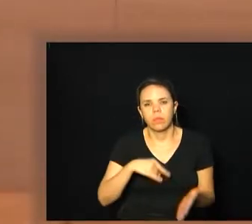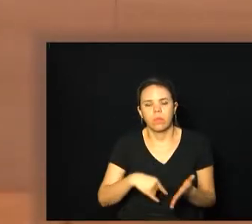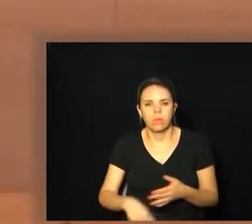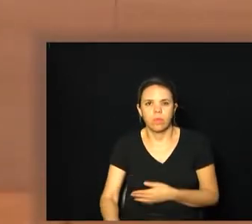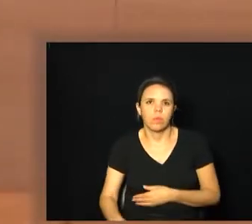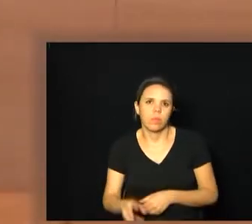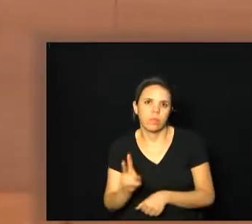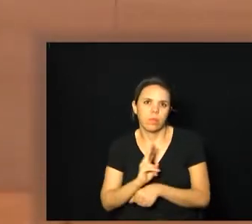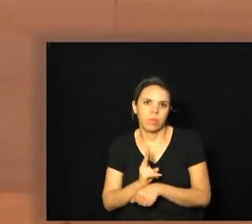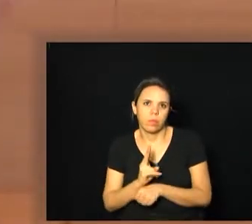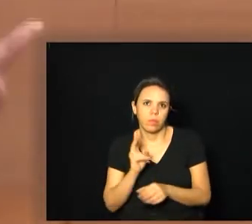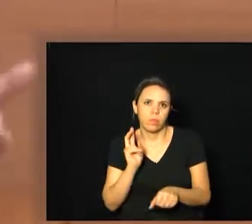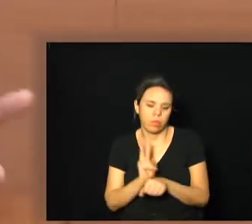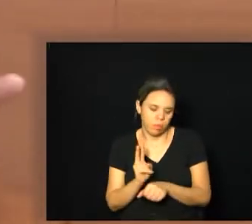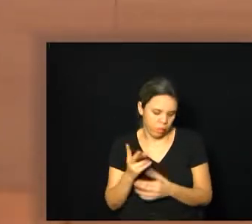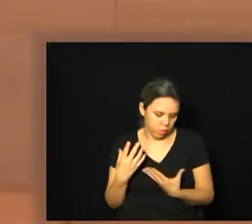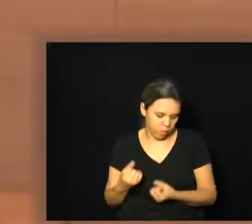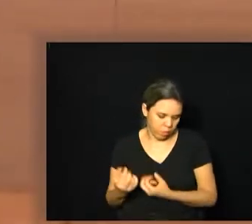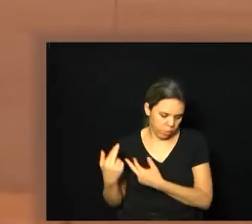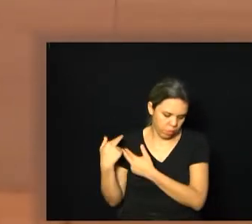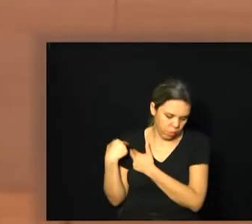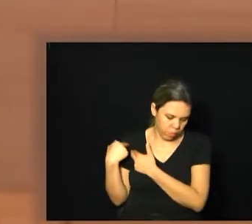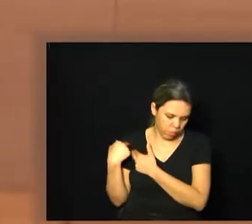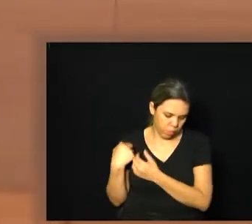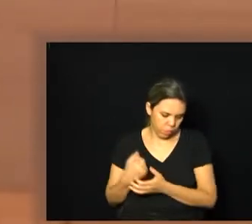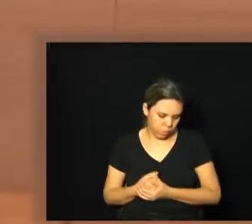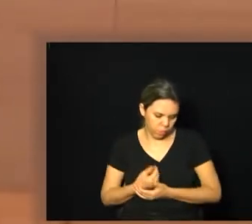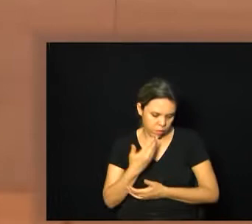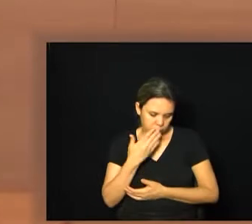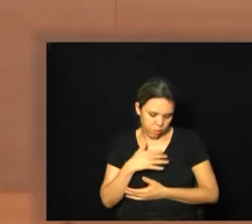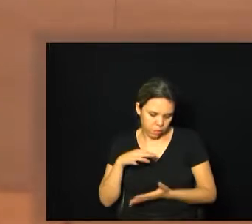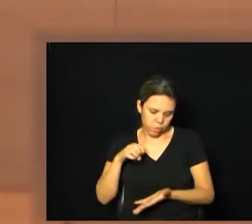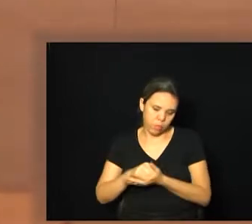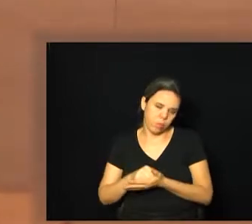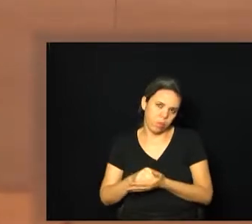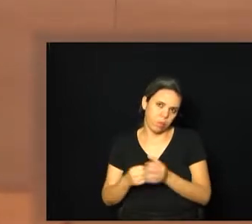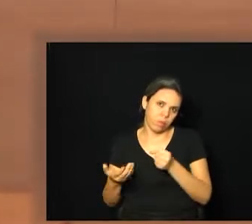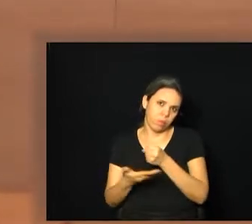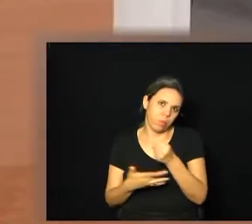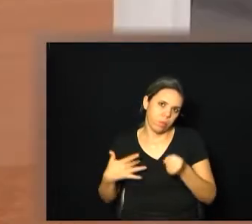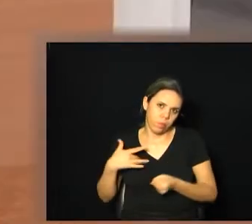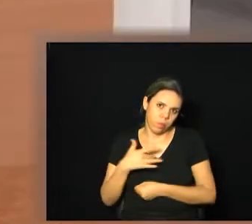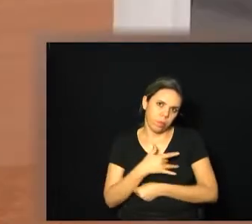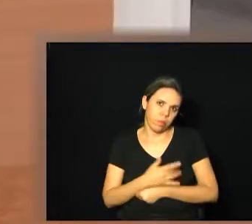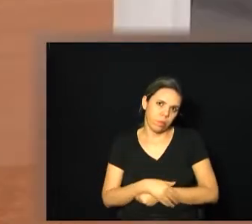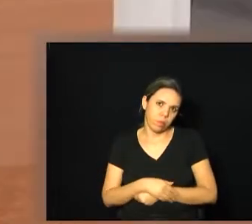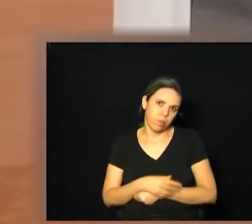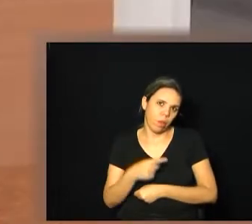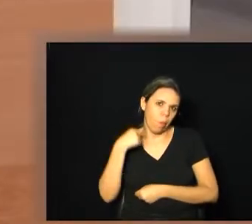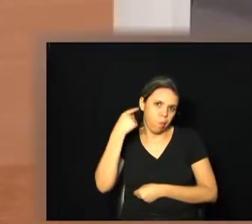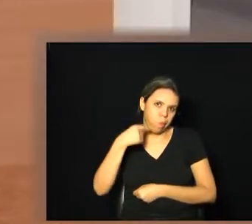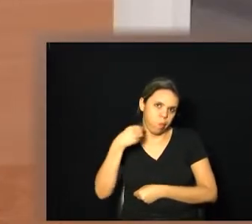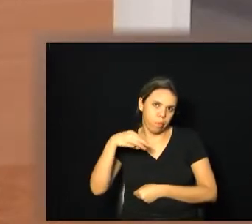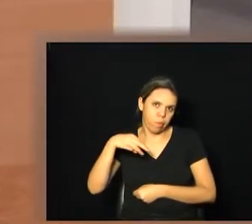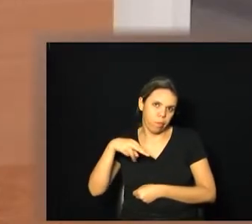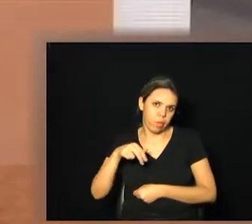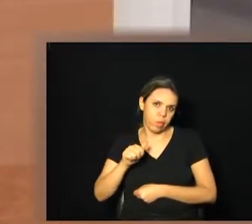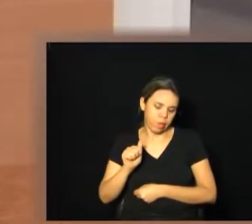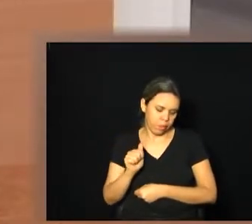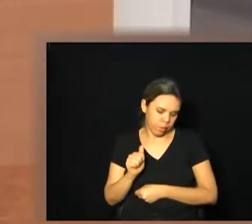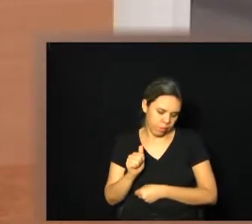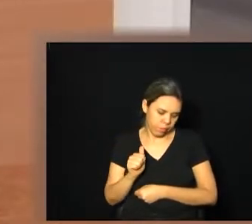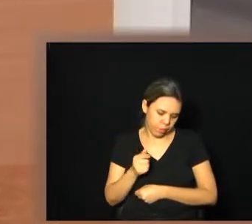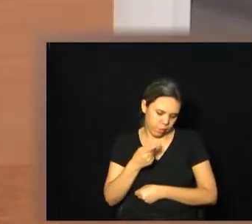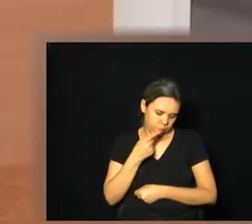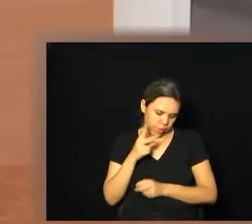da guarda, porque até para fazer um cadastro da criança, né, na unidade básica de saúde. A advogada Mariana Negrão